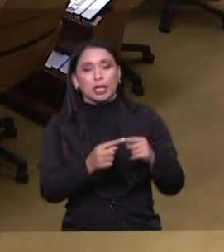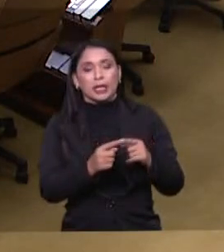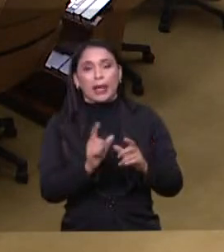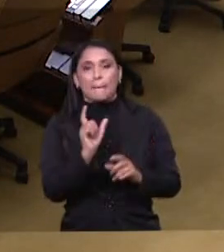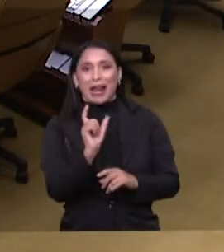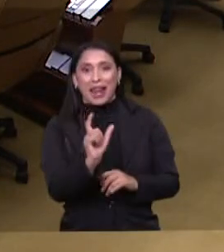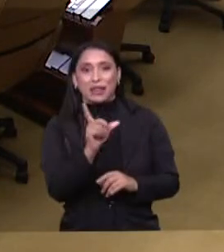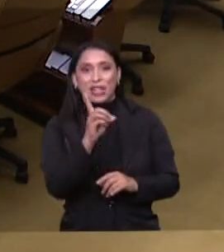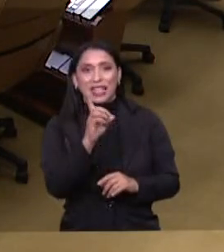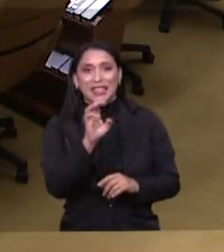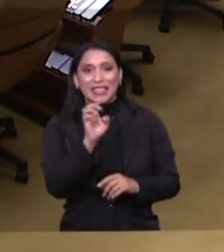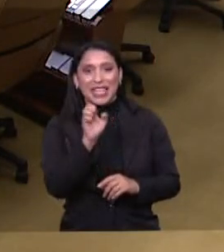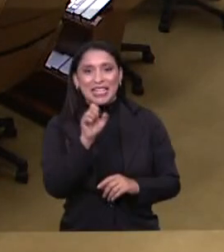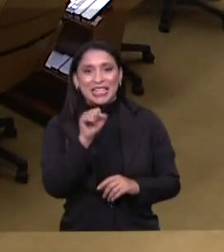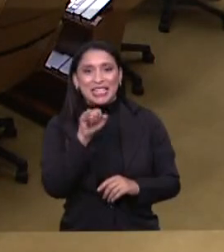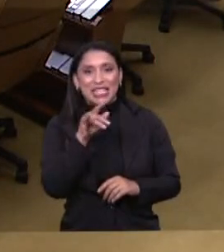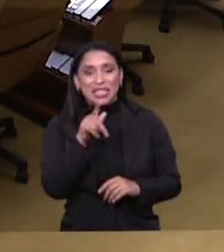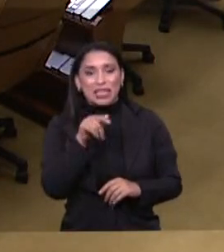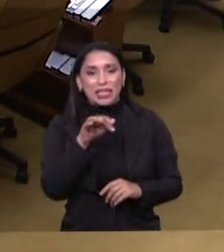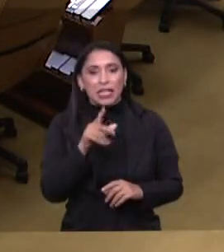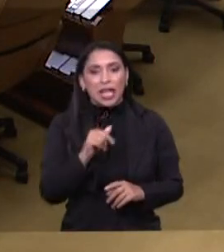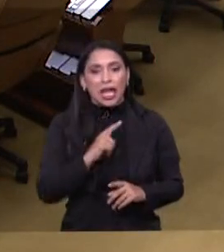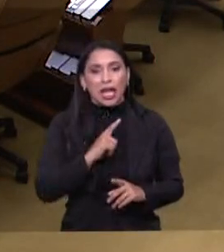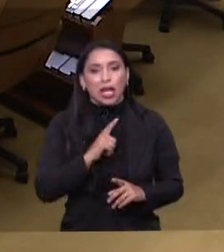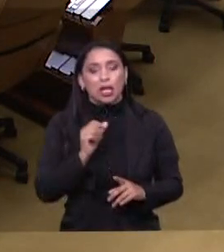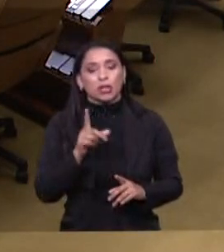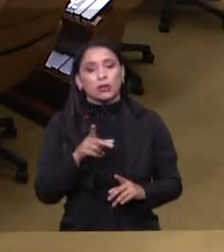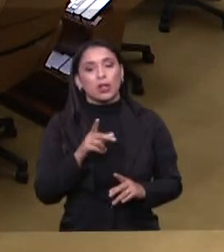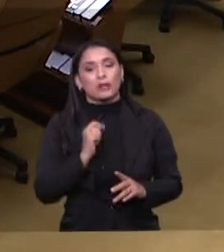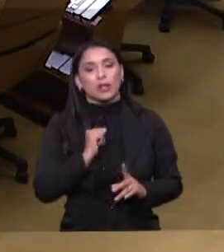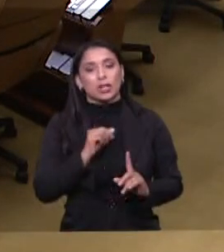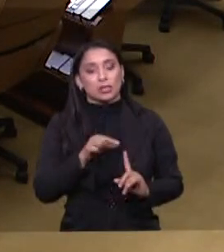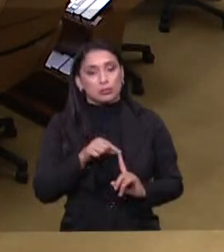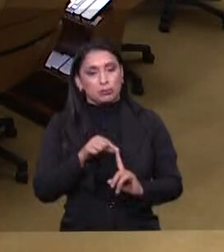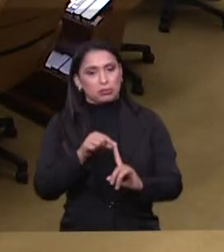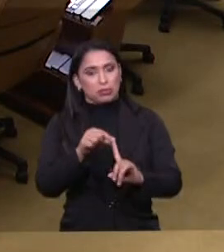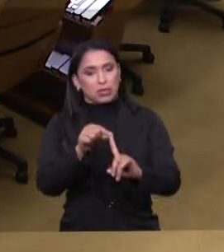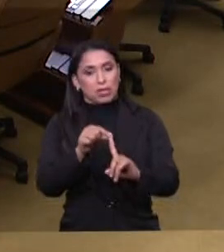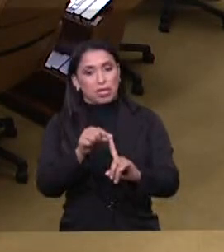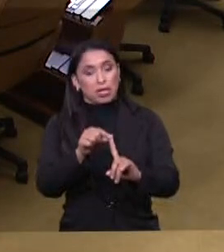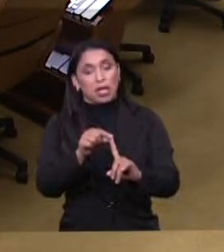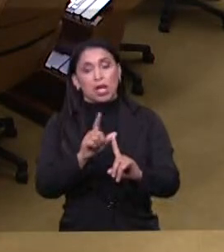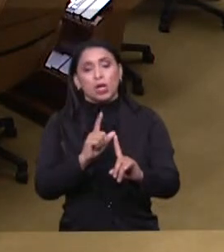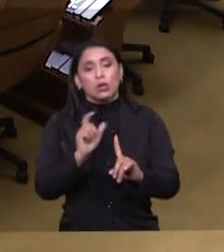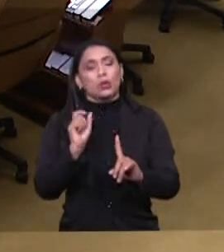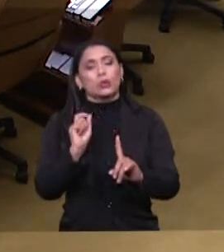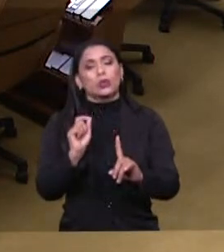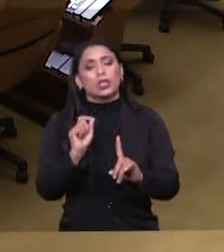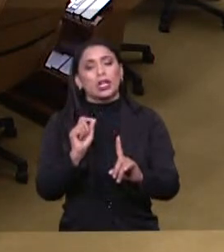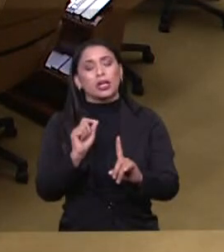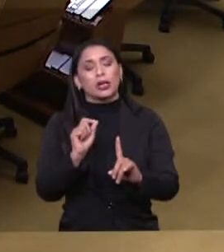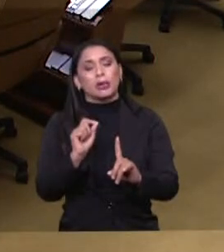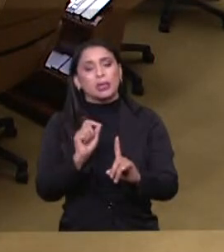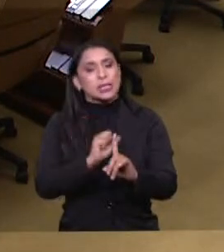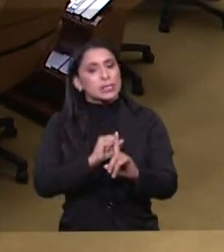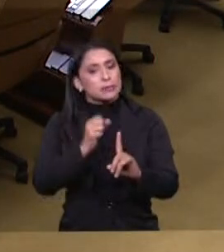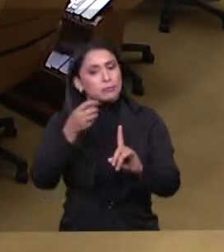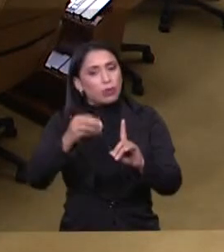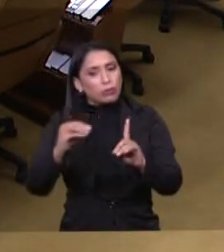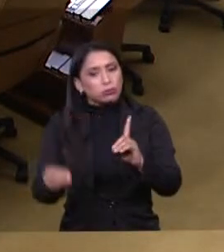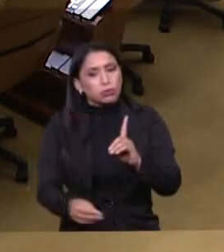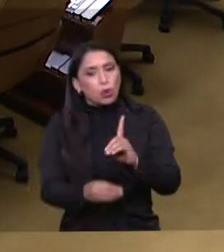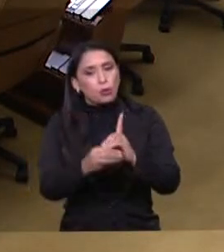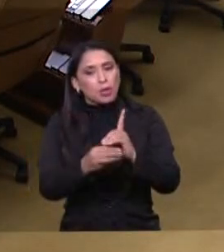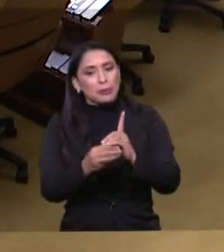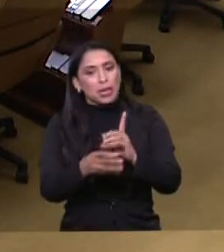ministro designado... Ministro Luiz Roberto Barroso, à esquerda na bancada. Sem discricionariedade, ou um obter dictum deixando isso claro. Uma das